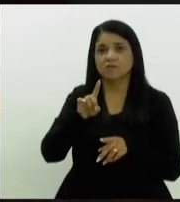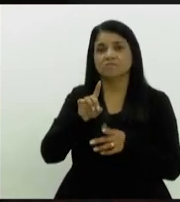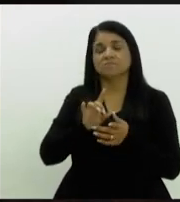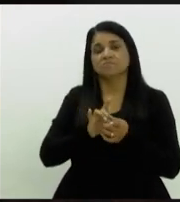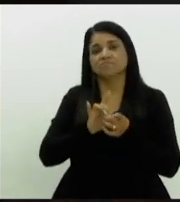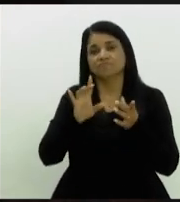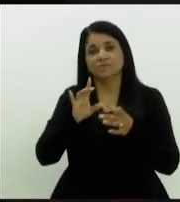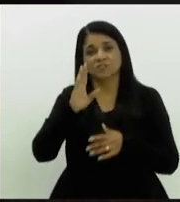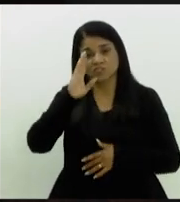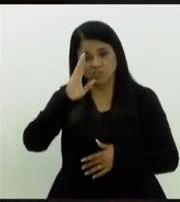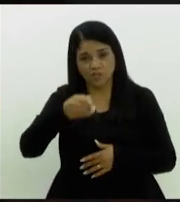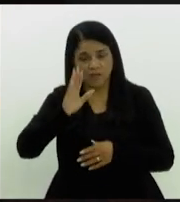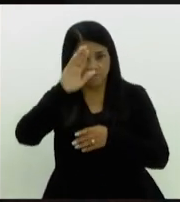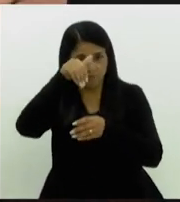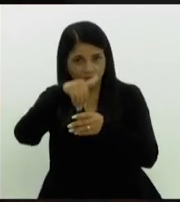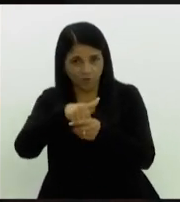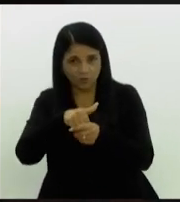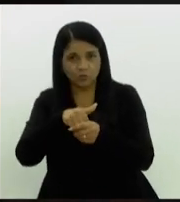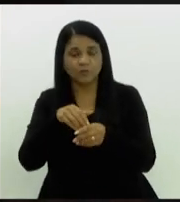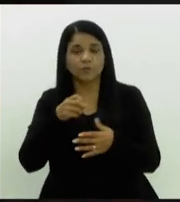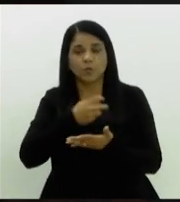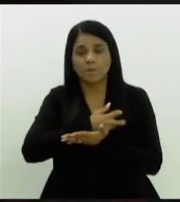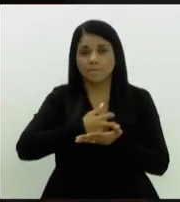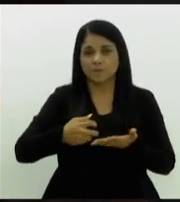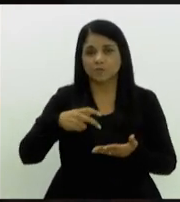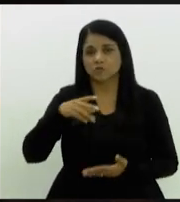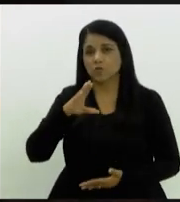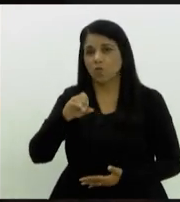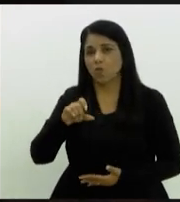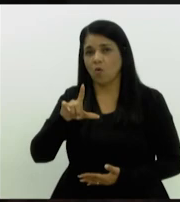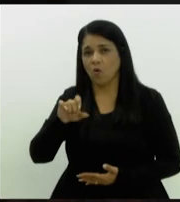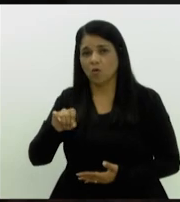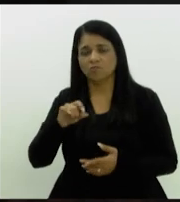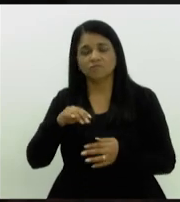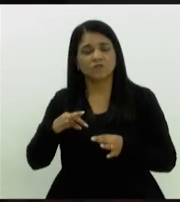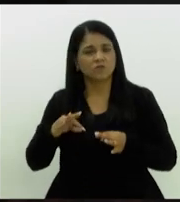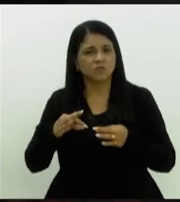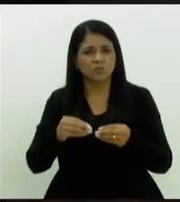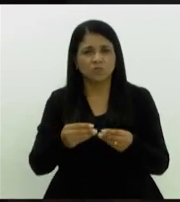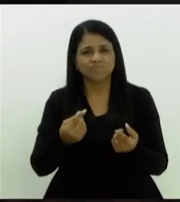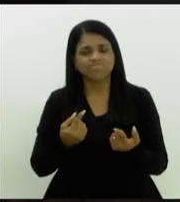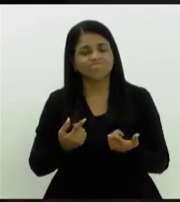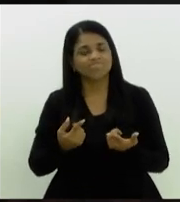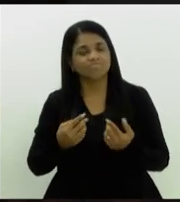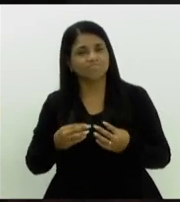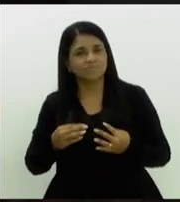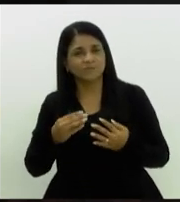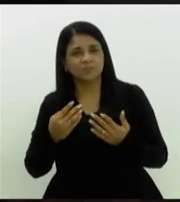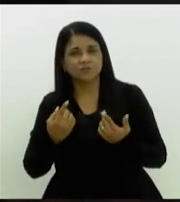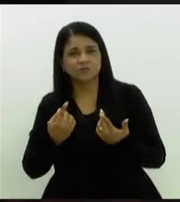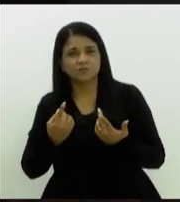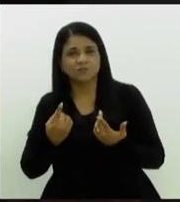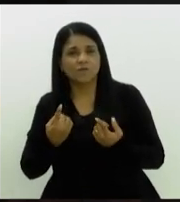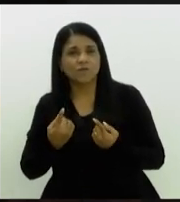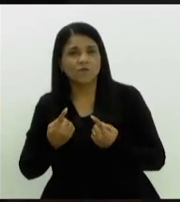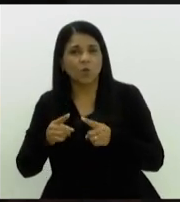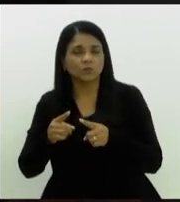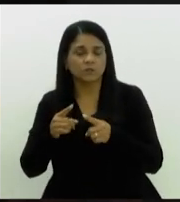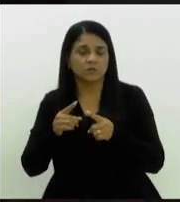Collor, se posicionou contra várias violações de direito. Então, lamentamos e prestamos total